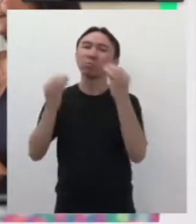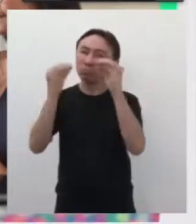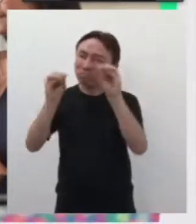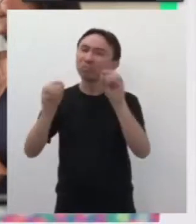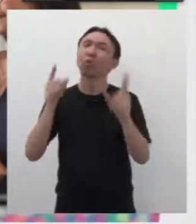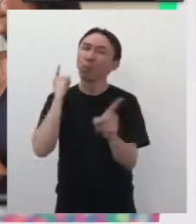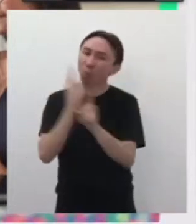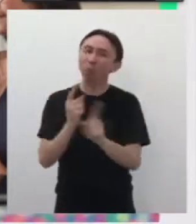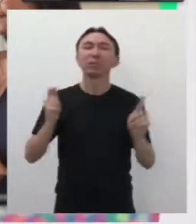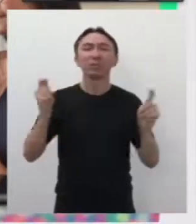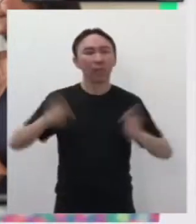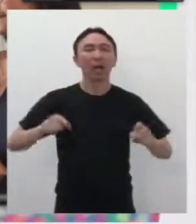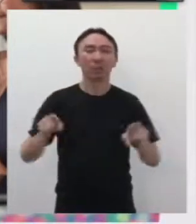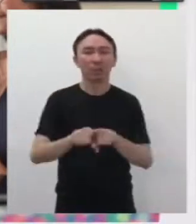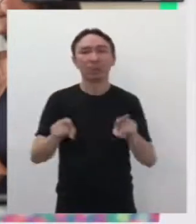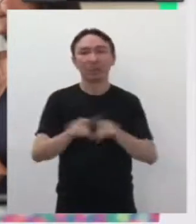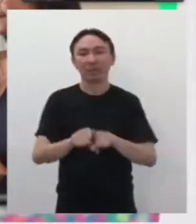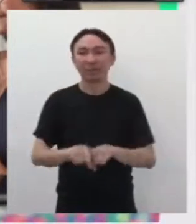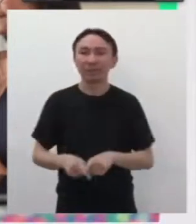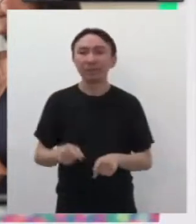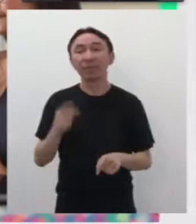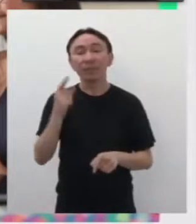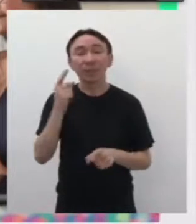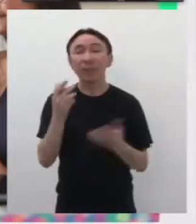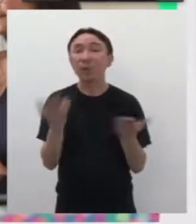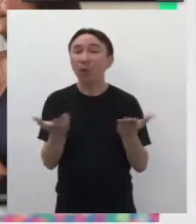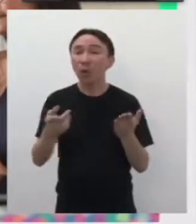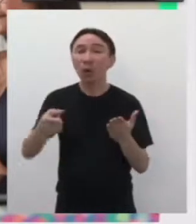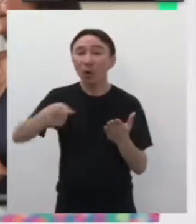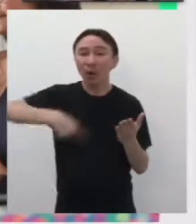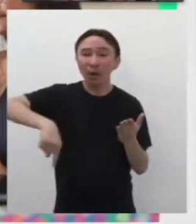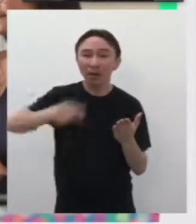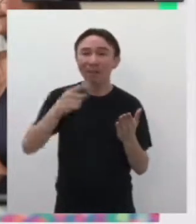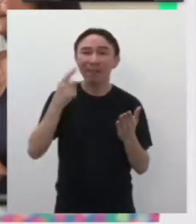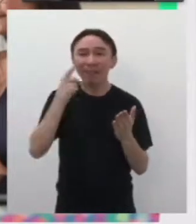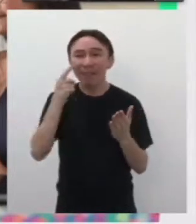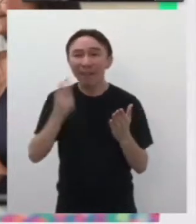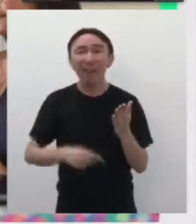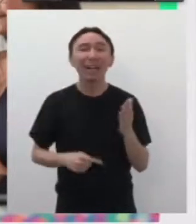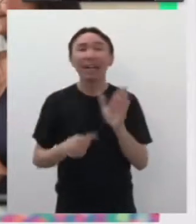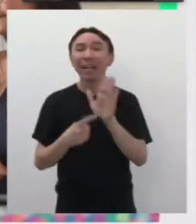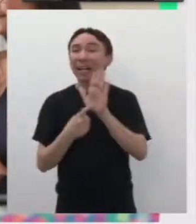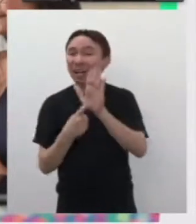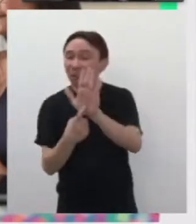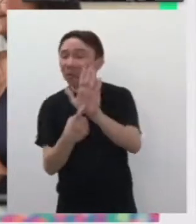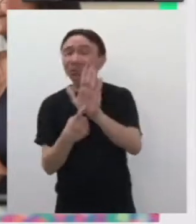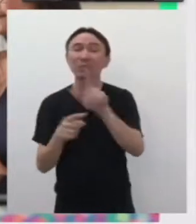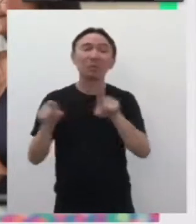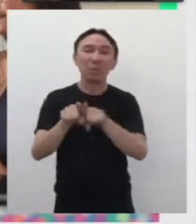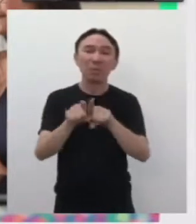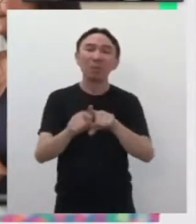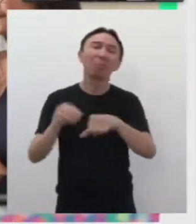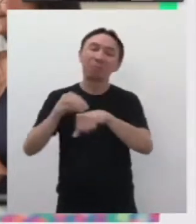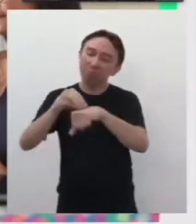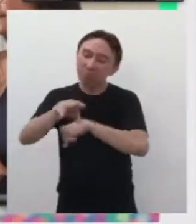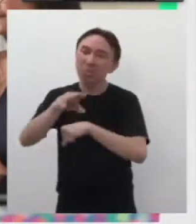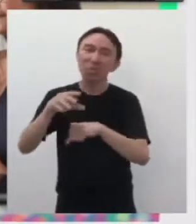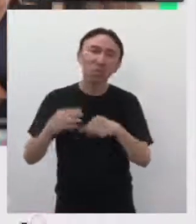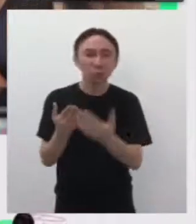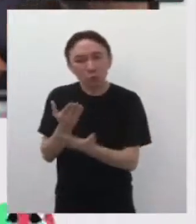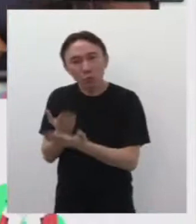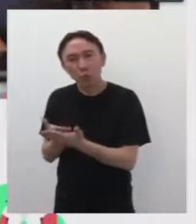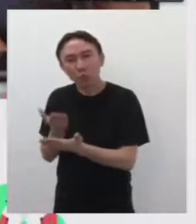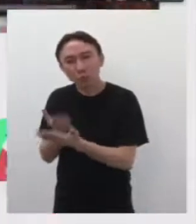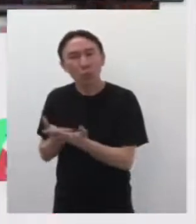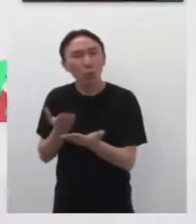página. Aqui, nessa página, a gente não só mostra como é que você entra, mas assim, a gente também dá algumas dicas de como estudar e de como levar